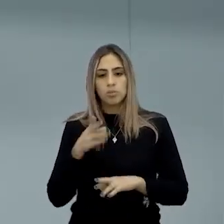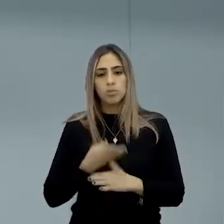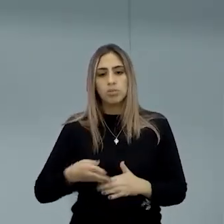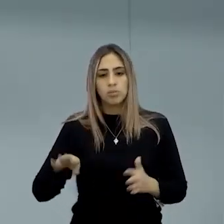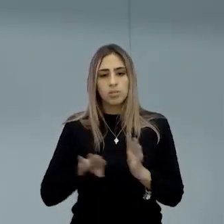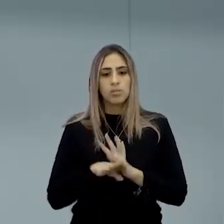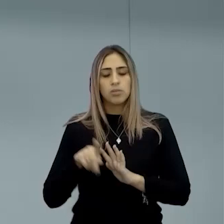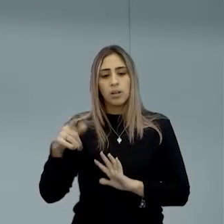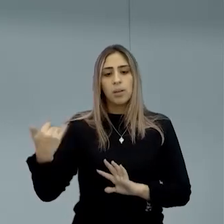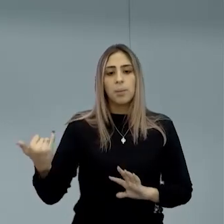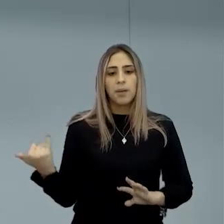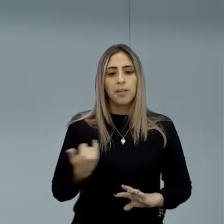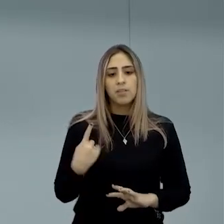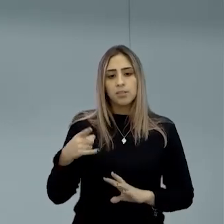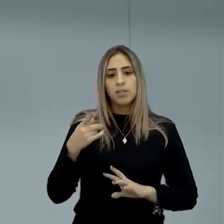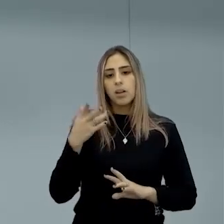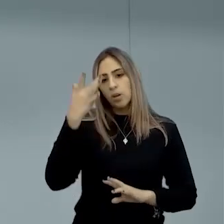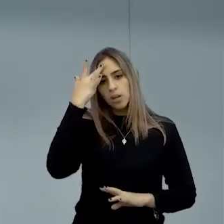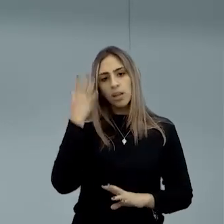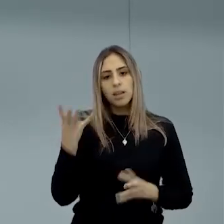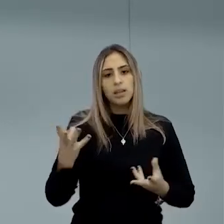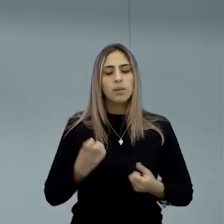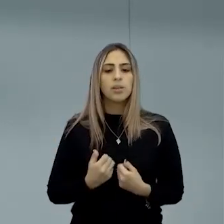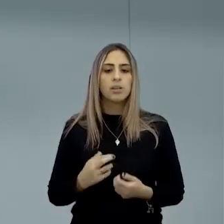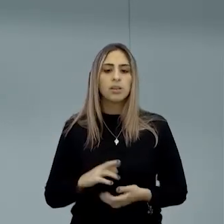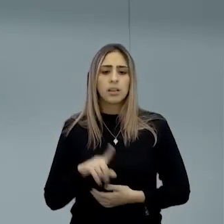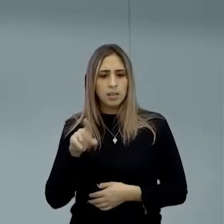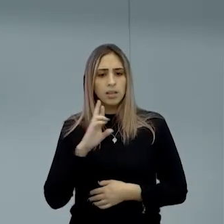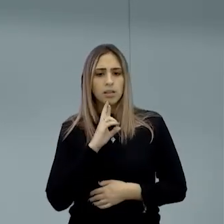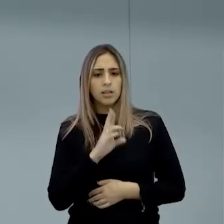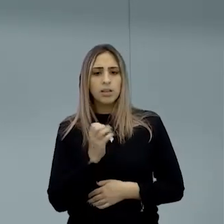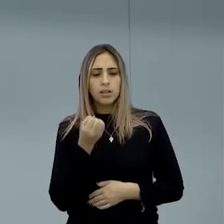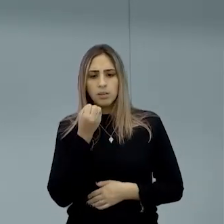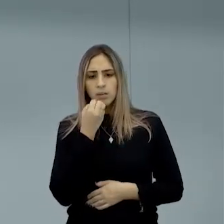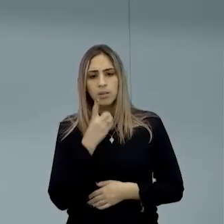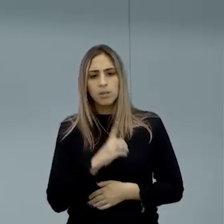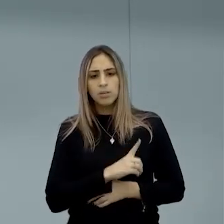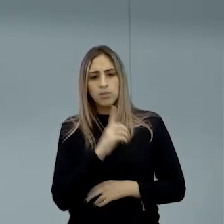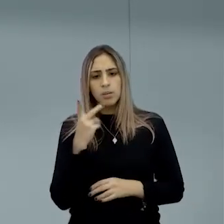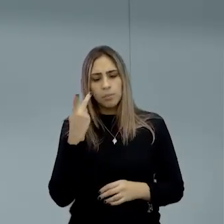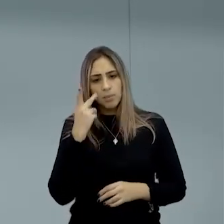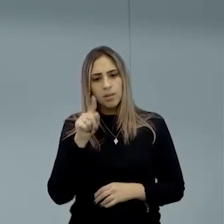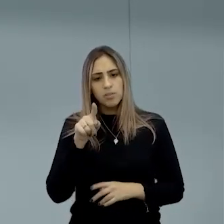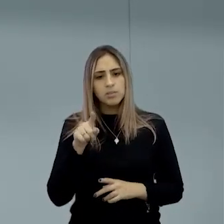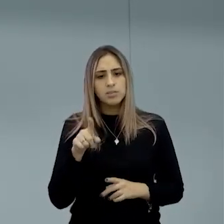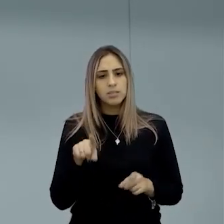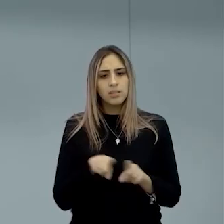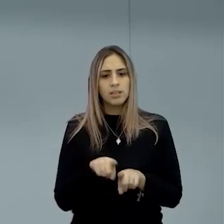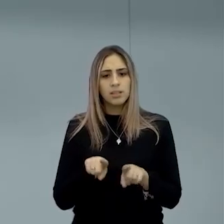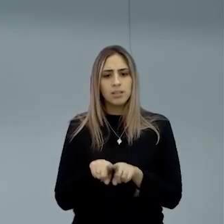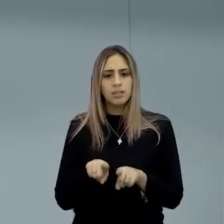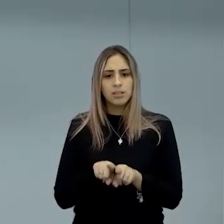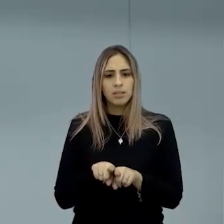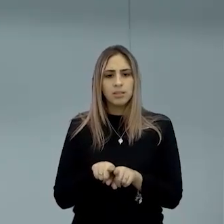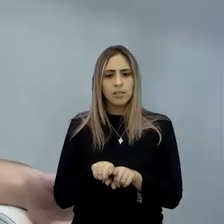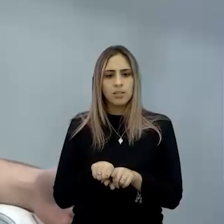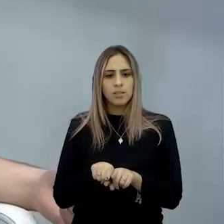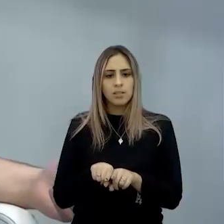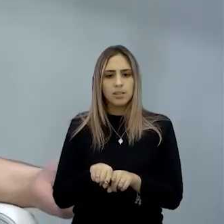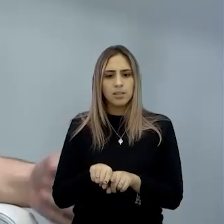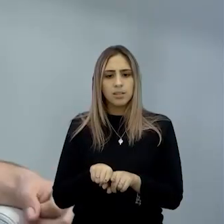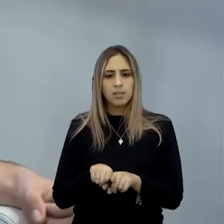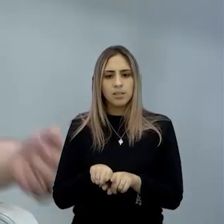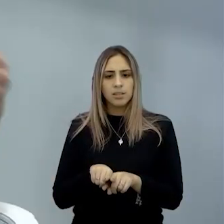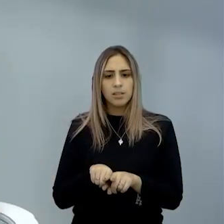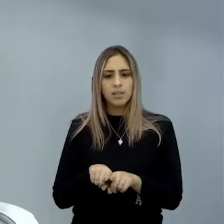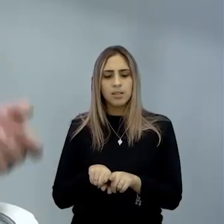me avisa que eu peço para alguém recebê-lo. E daí ele respondeu assim, bom dia para você também. Eu falei, mas gente, eu já falei bom dia. Eu tava numa outra conversa, alguém tinha me